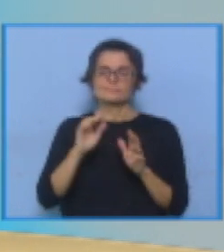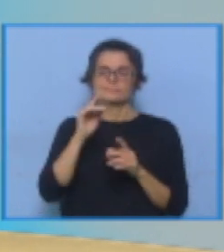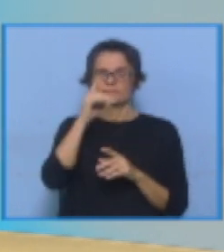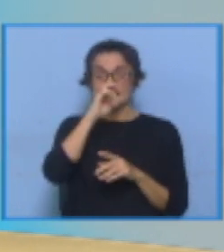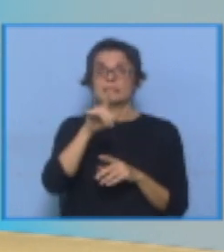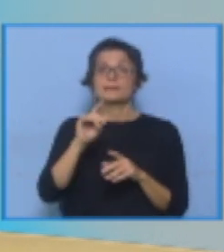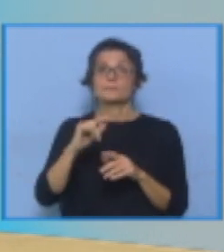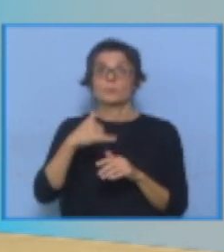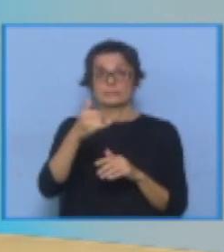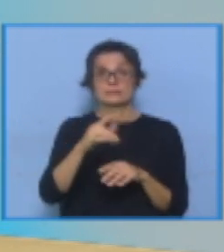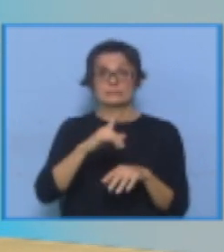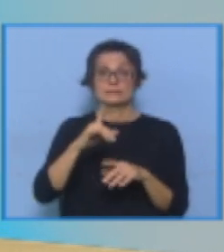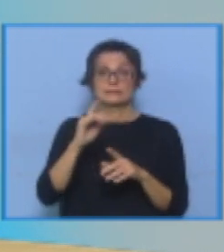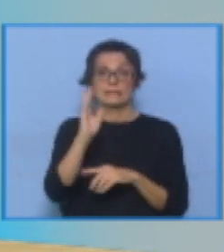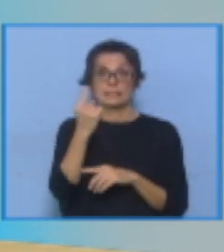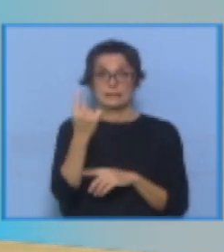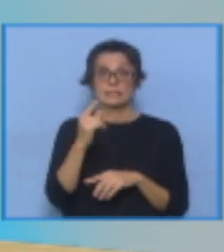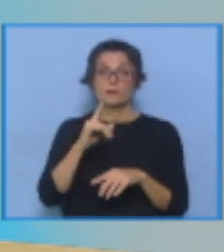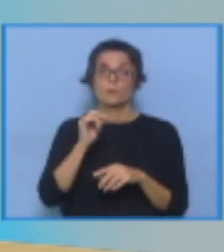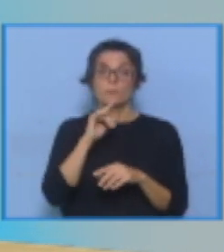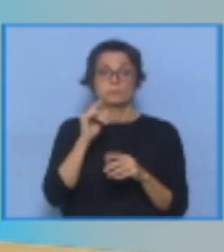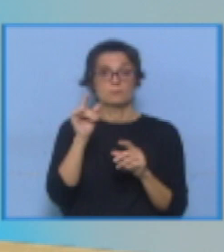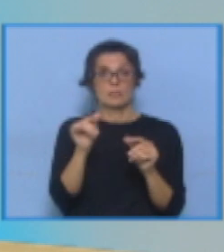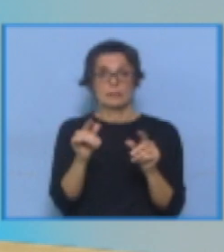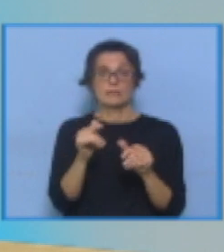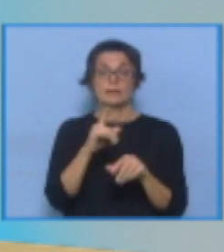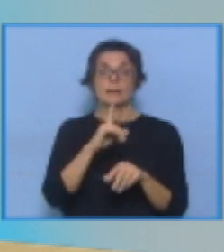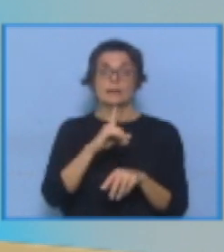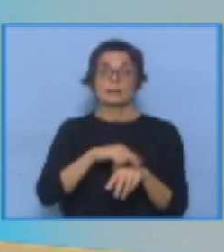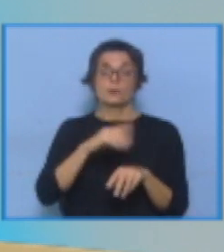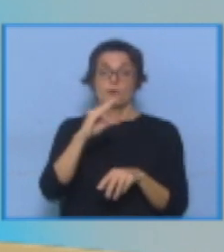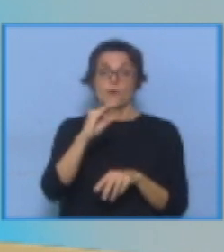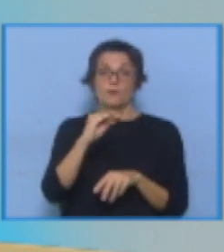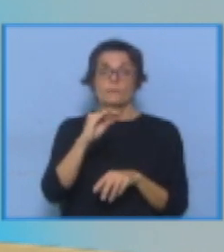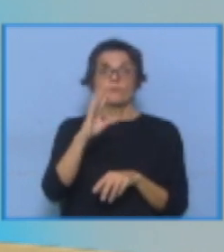Antena 1, ainda pode escutar a edição rádio do programa Eclésia